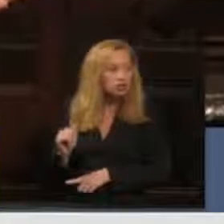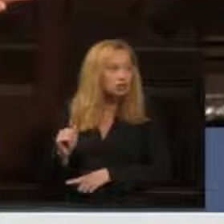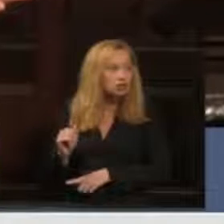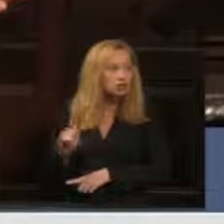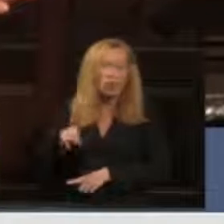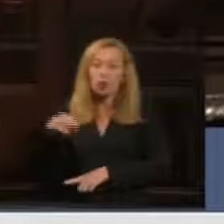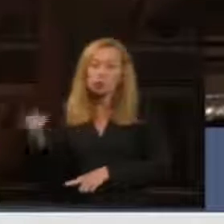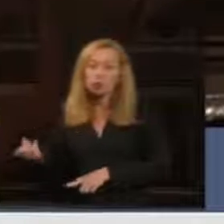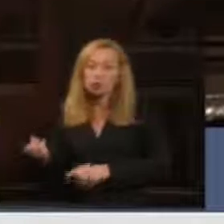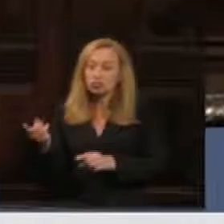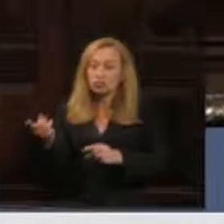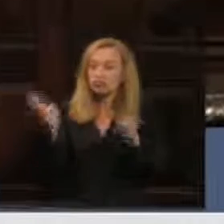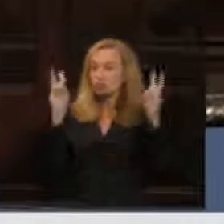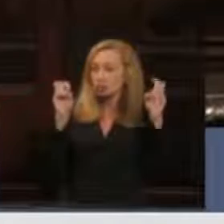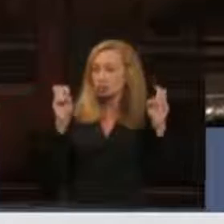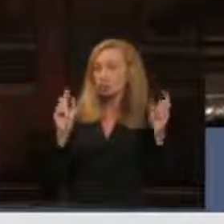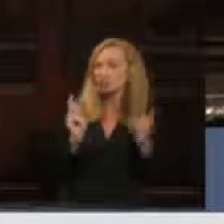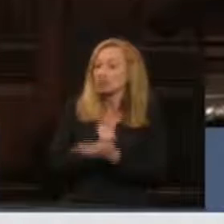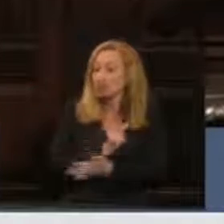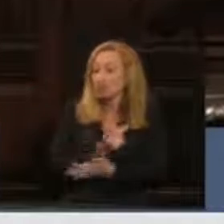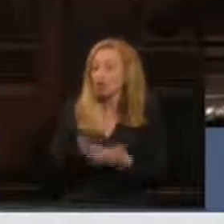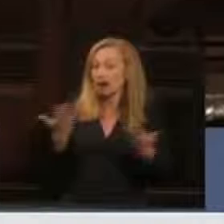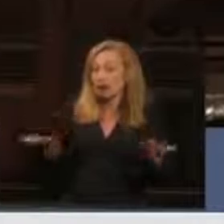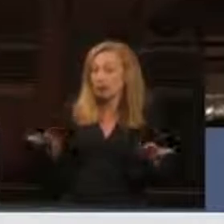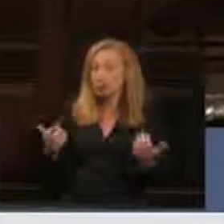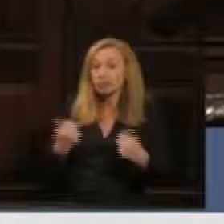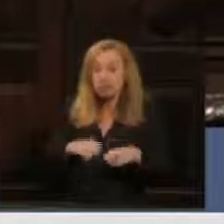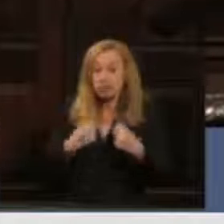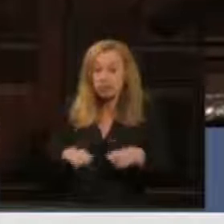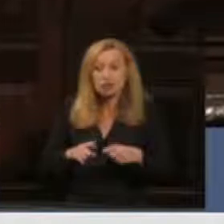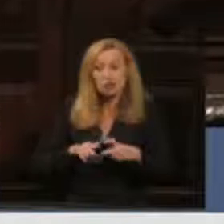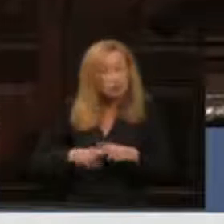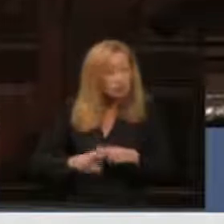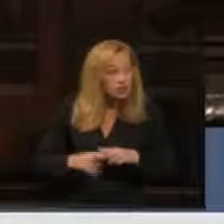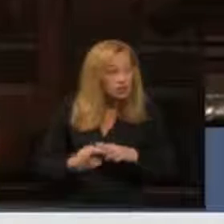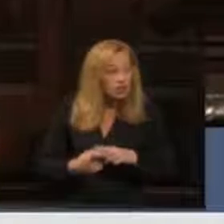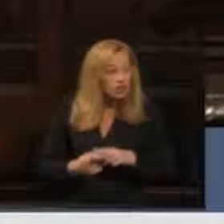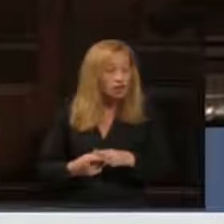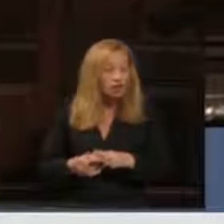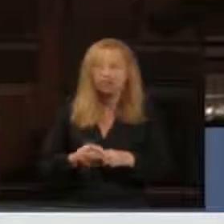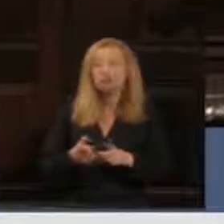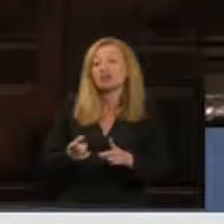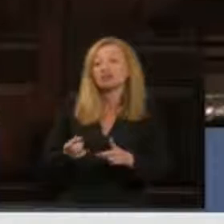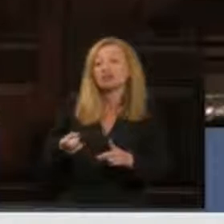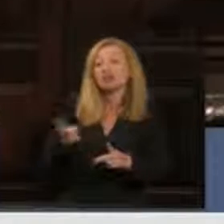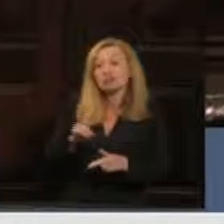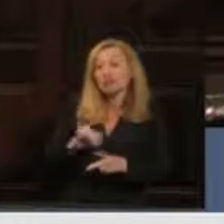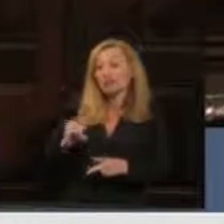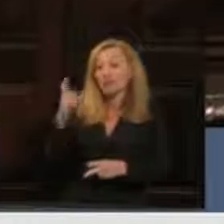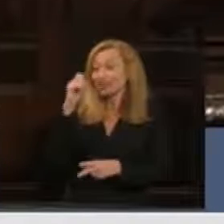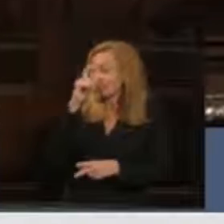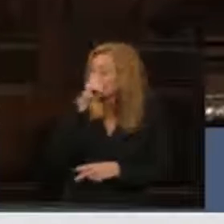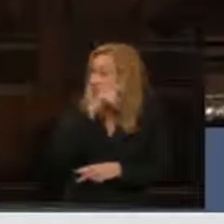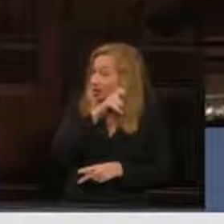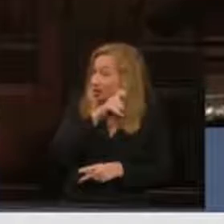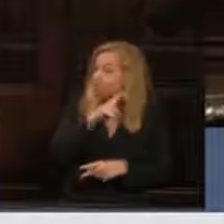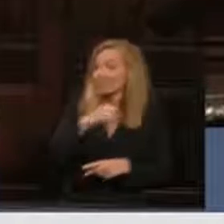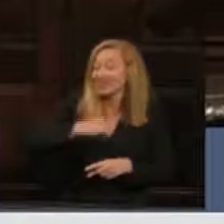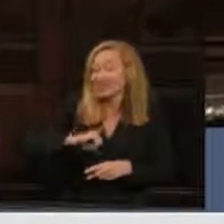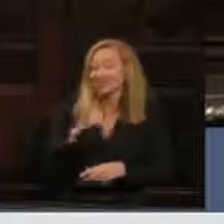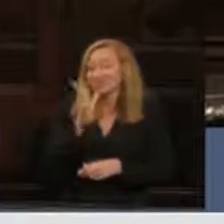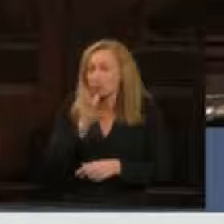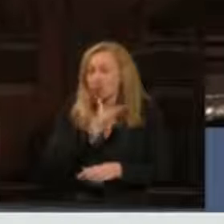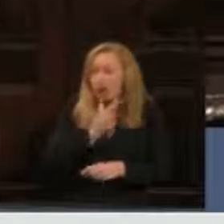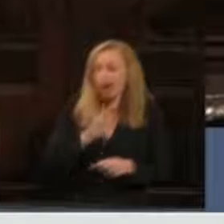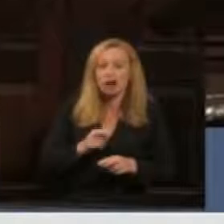demissões. E aí, reverter isso fica muito mais difícil. Então,